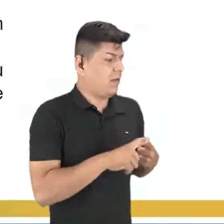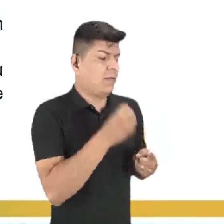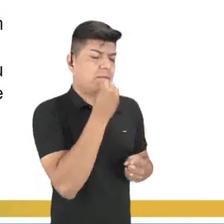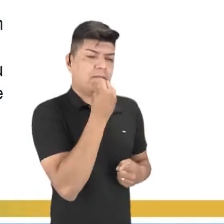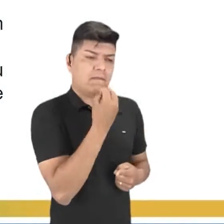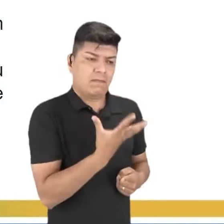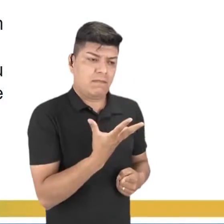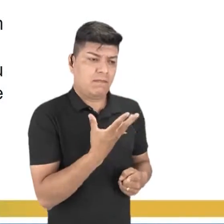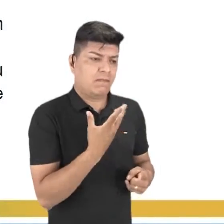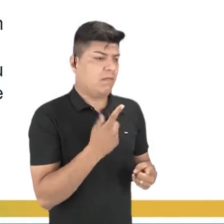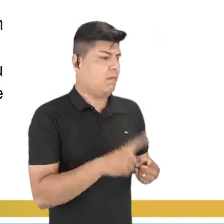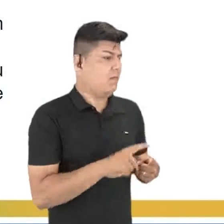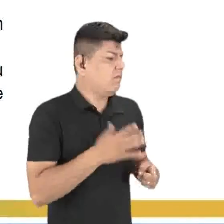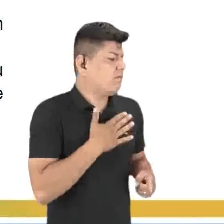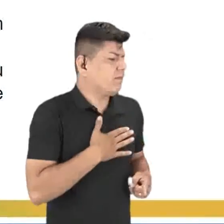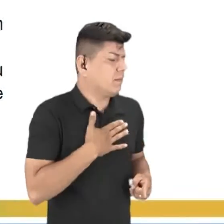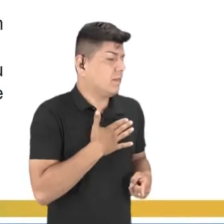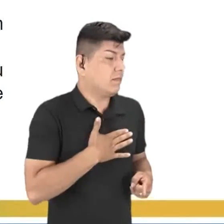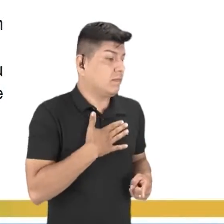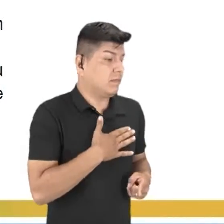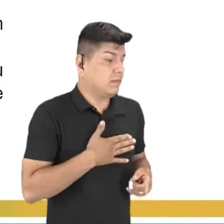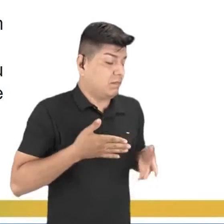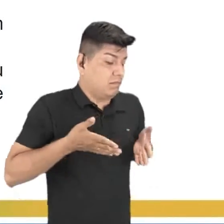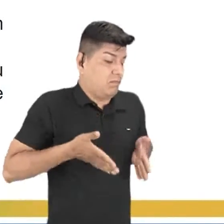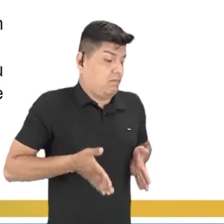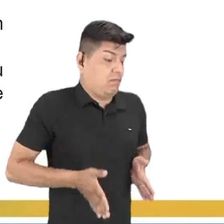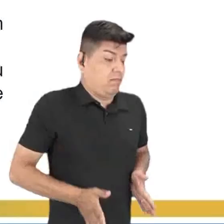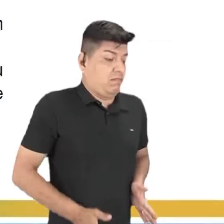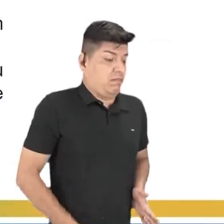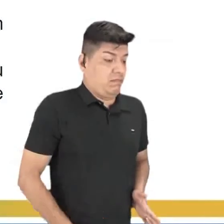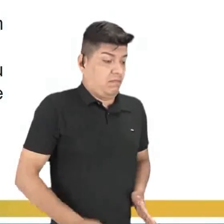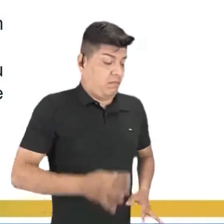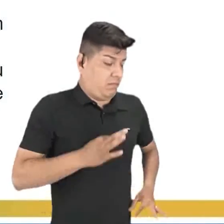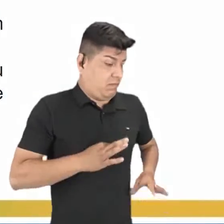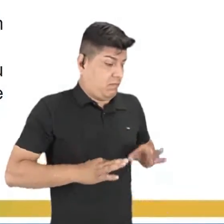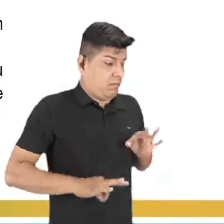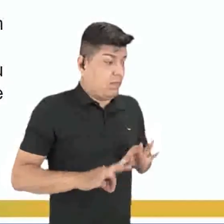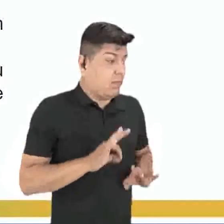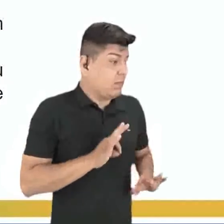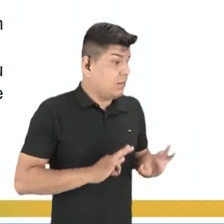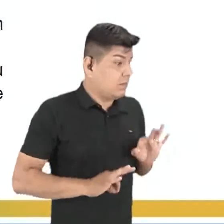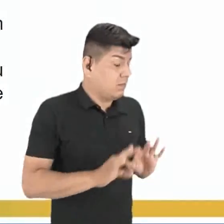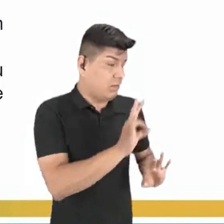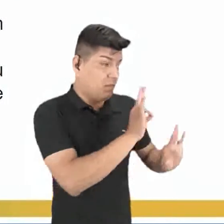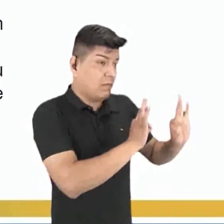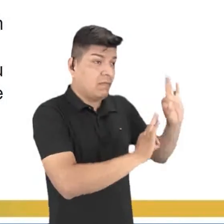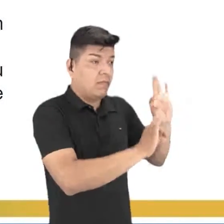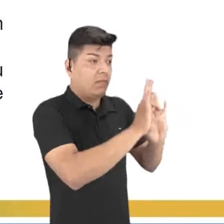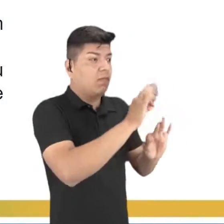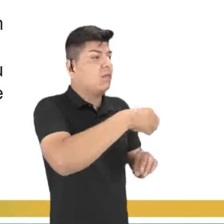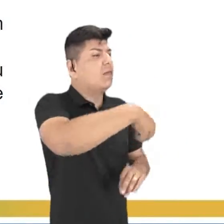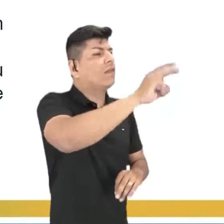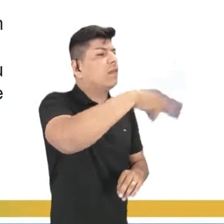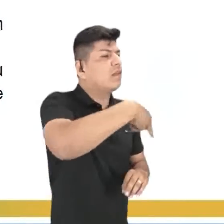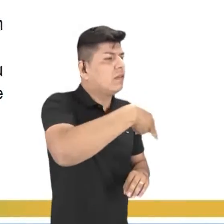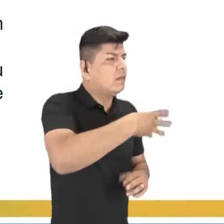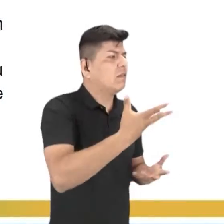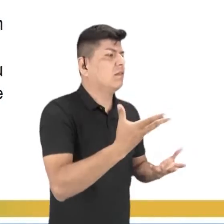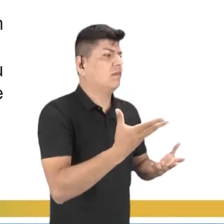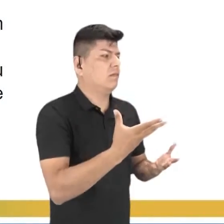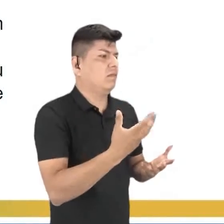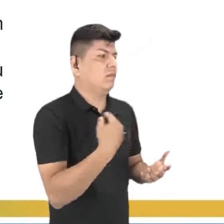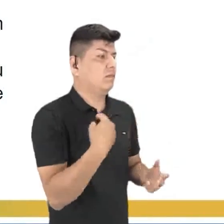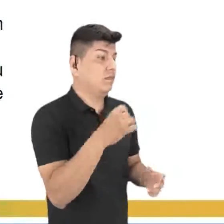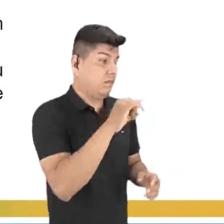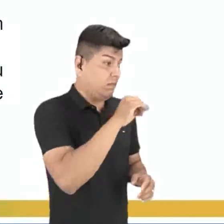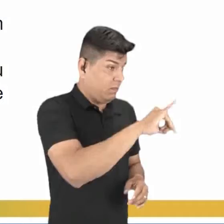boa, porque coso. Então os vestidos e enfeites de nossa ama, quem é que os cose, senão